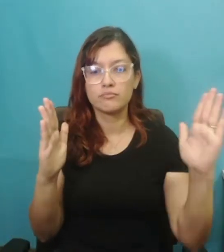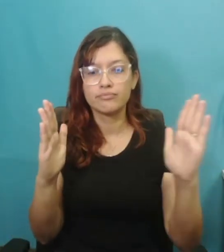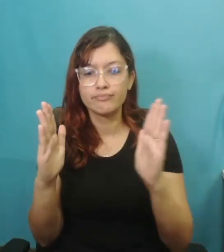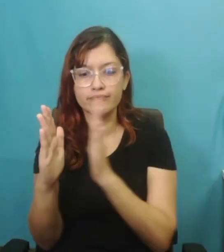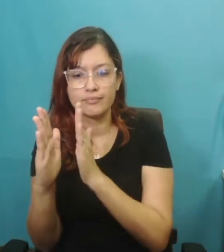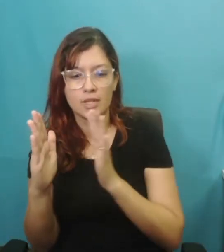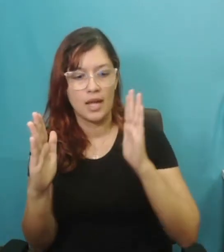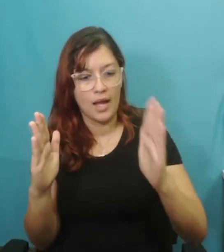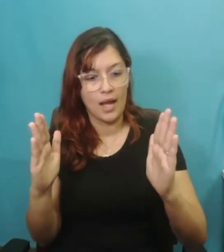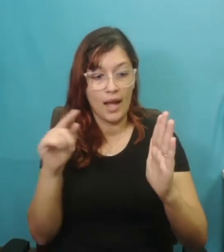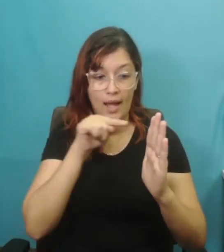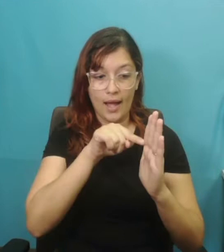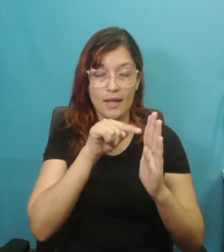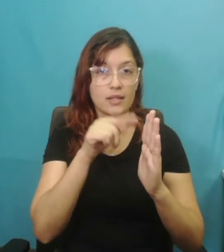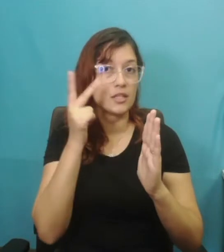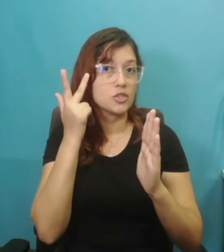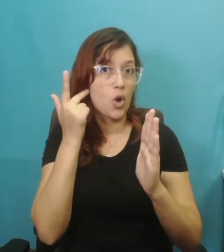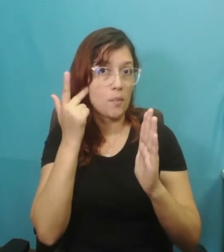multiplicado